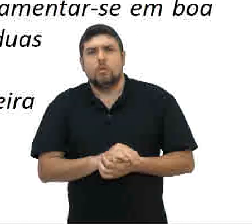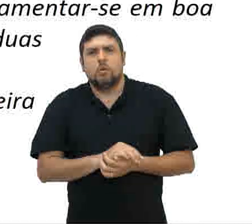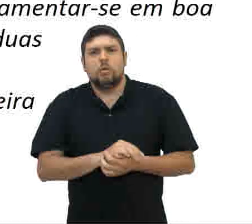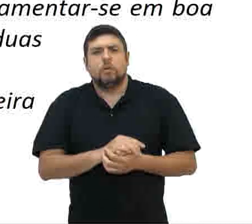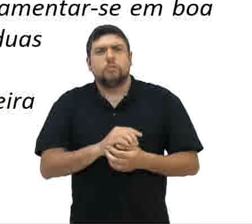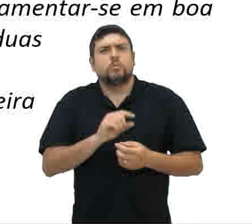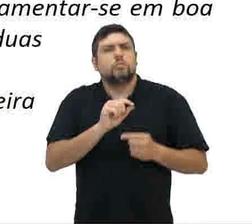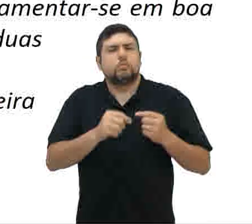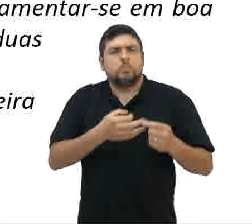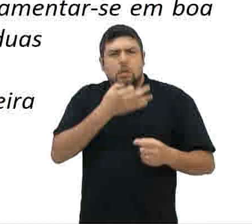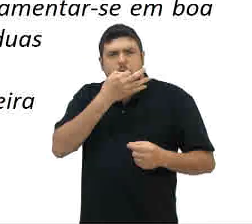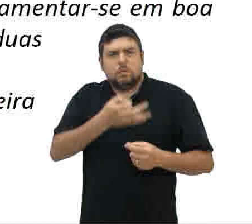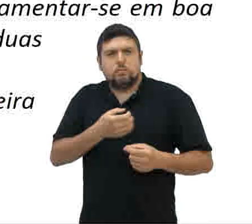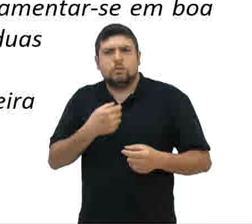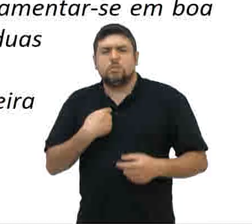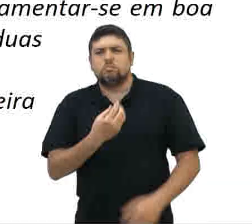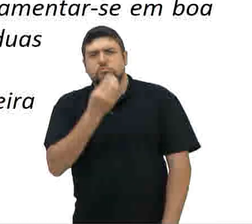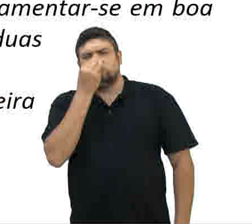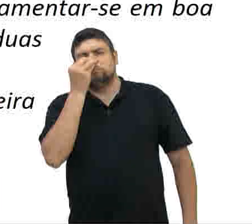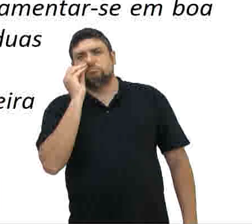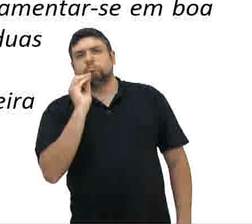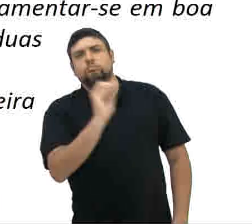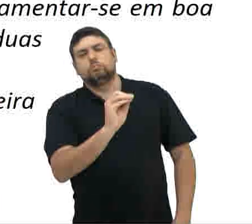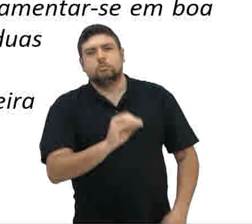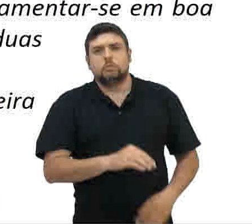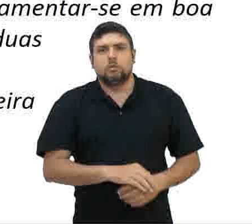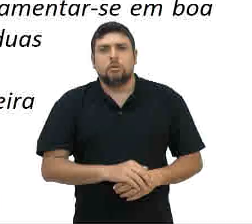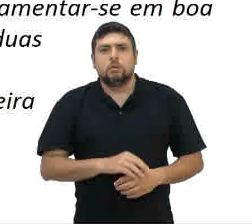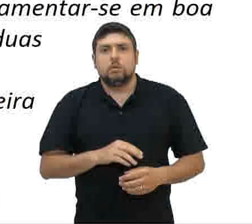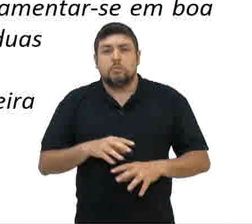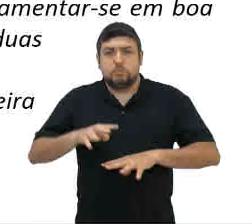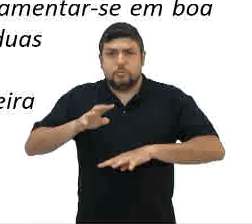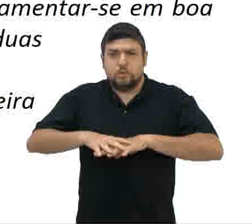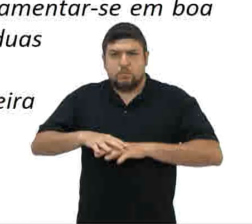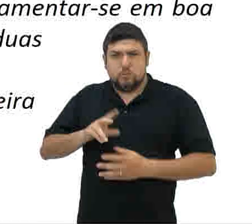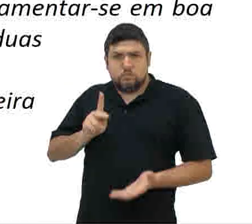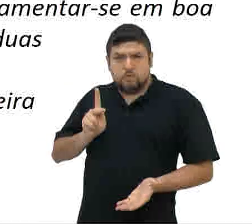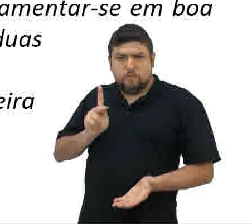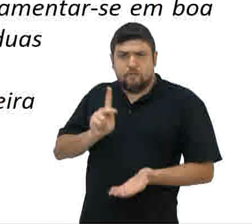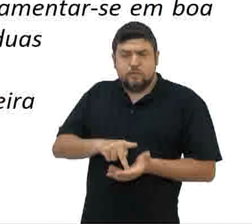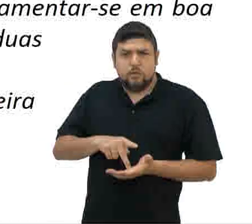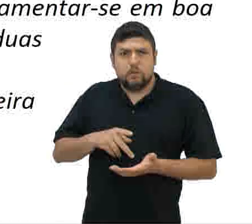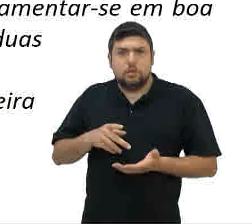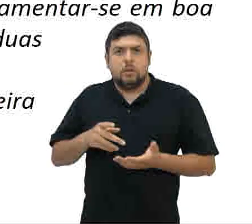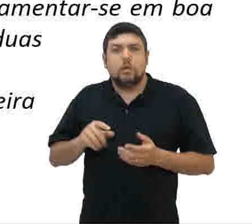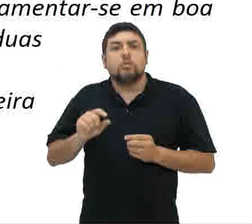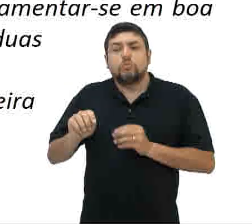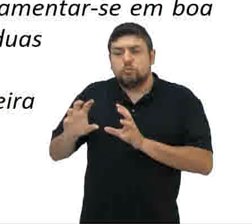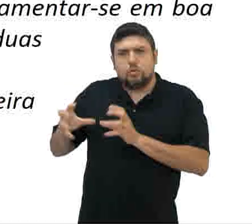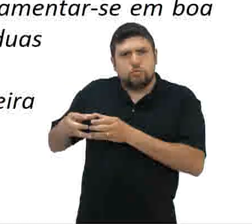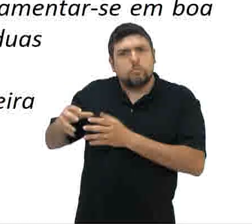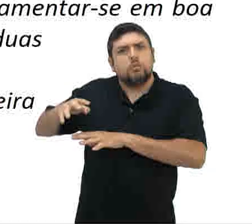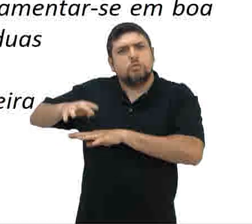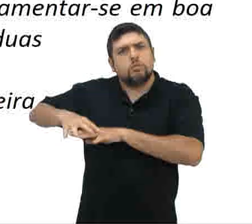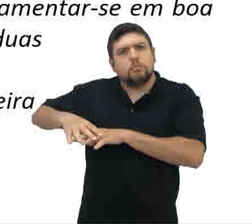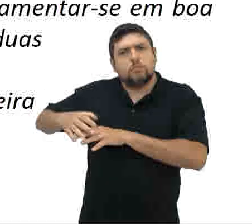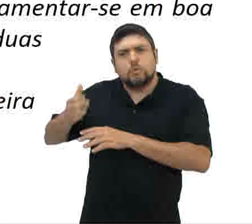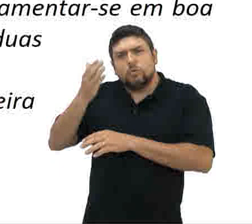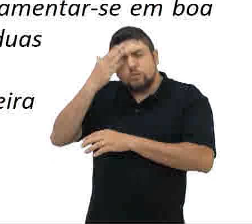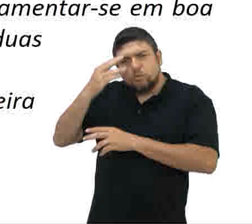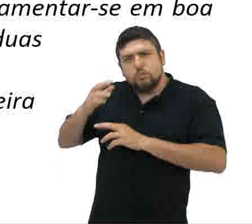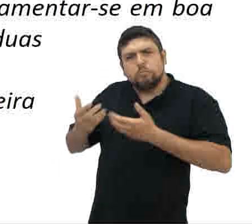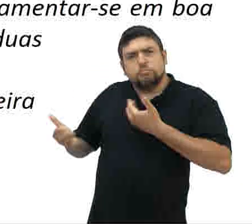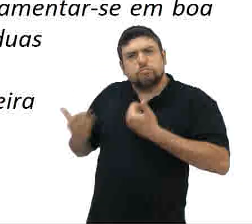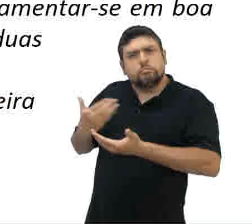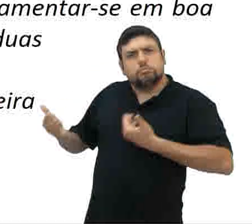sentido, desprezarei os seus ataques. As verdades matemáticas não devem ser julgadas senão por matemáticos. Então, o Copérnico, que eu comentei